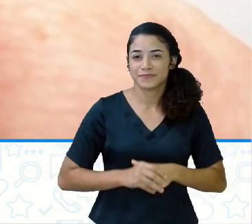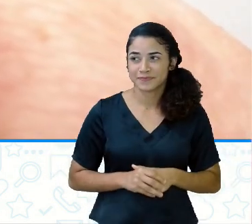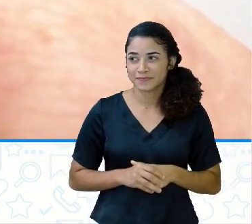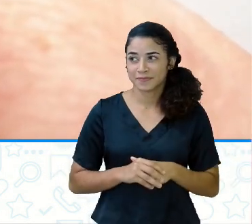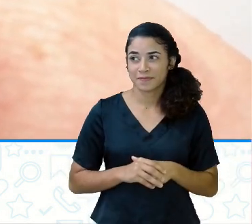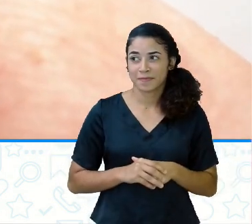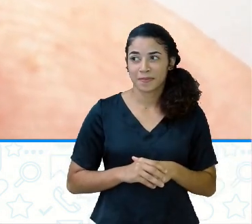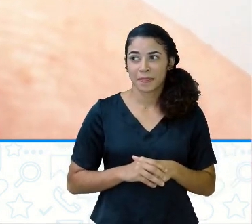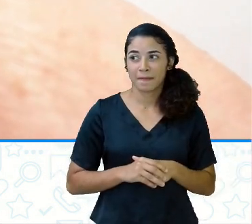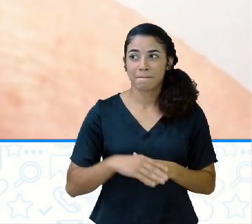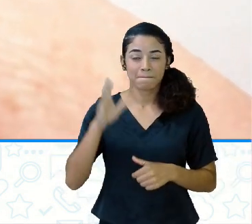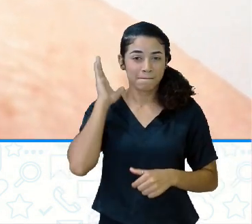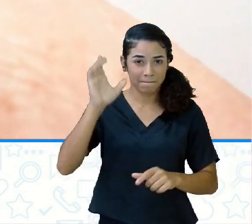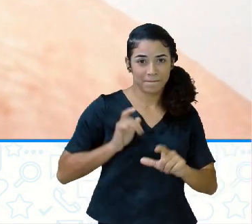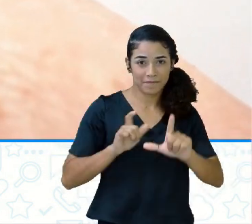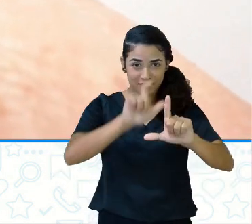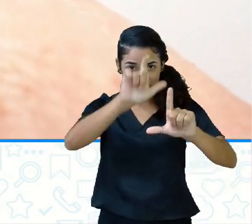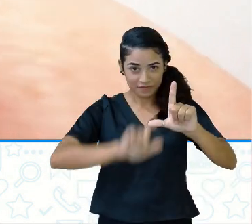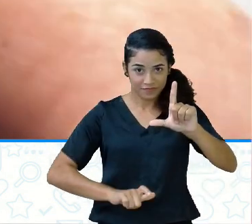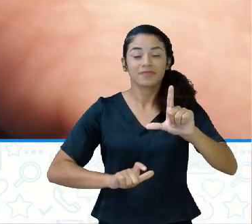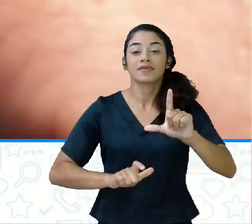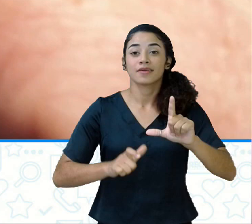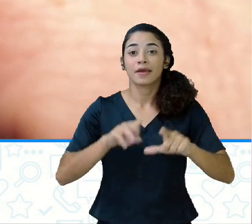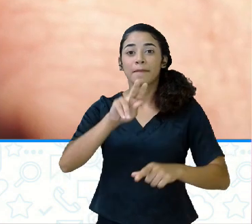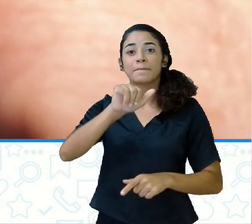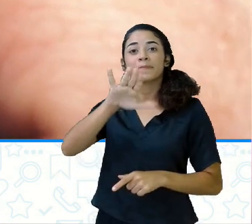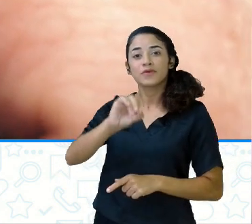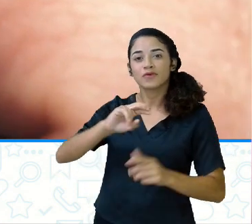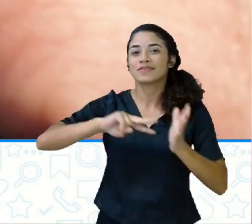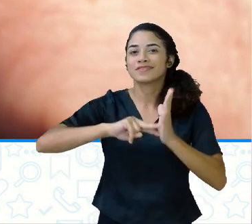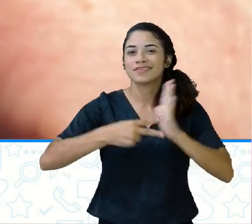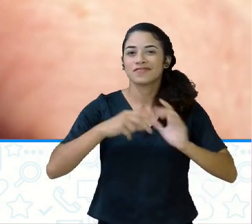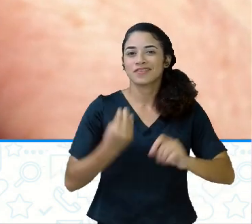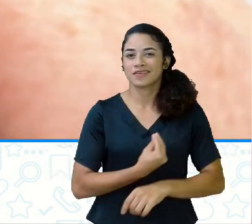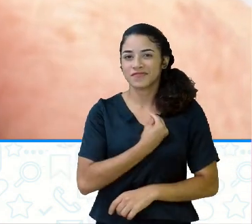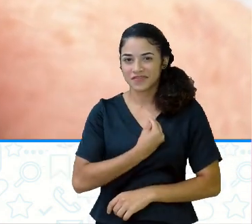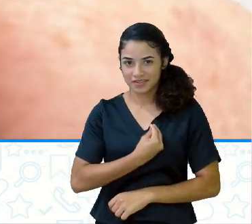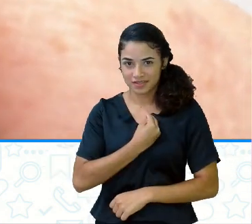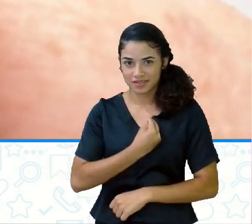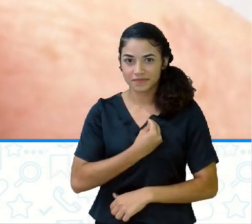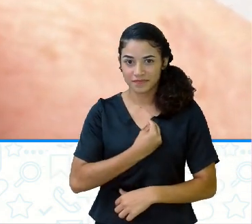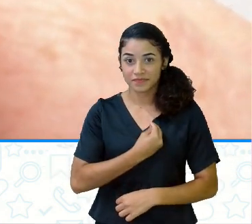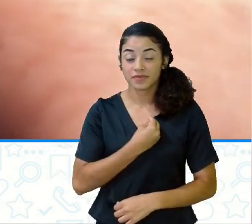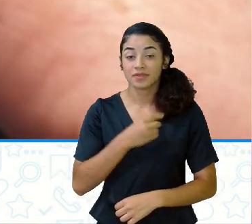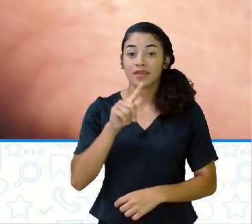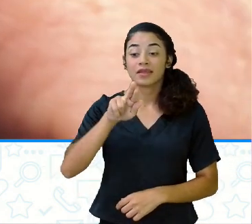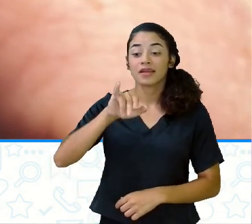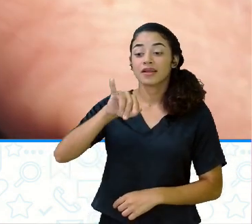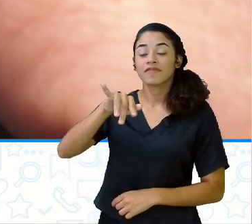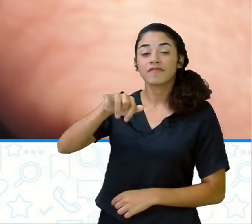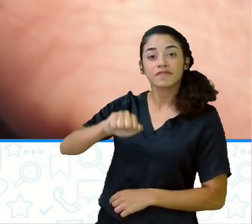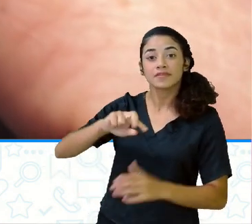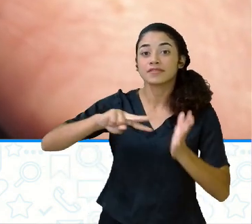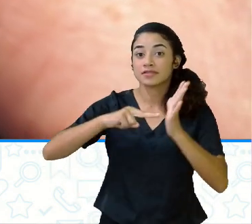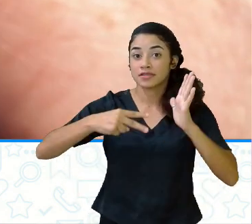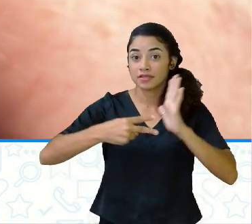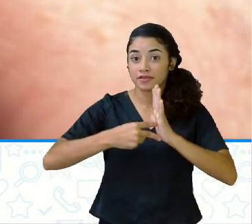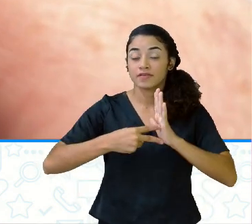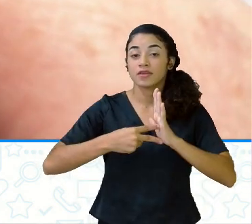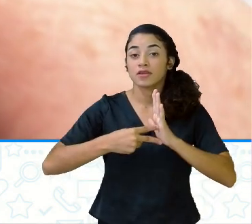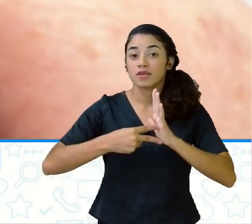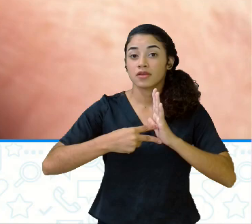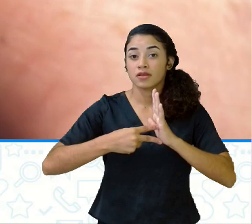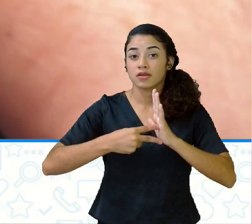Biografia. Olha só. Bio significa vida e grafia